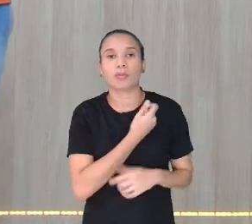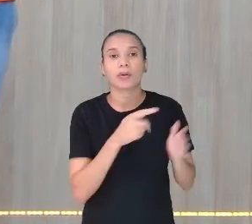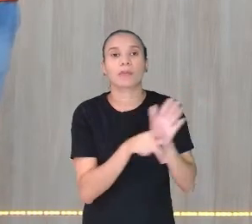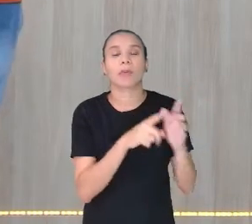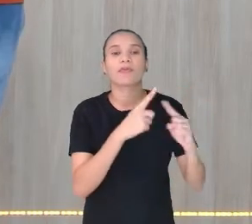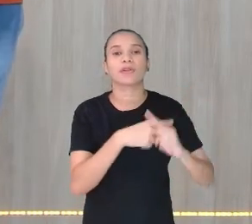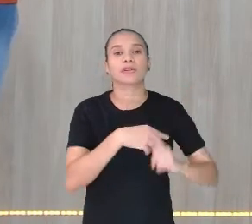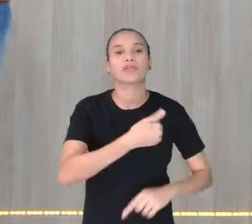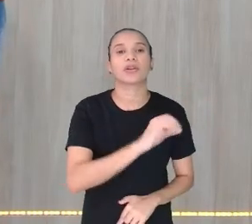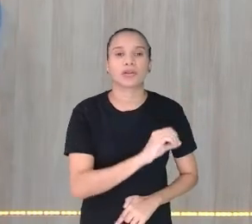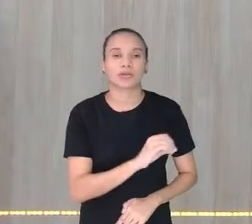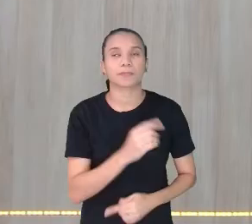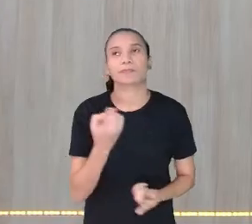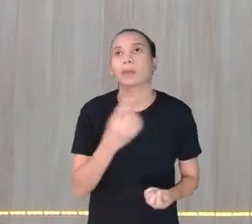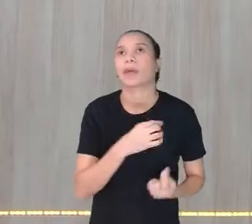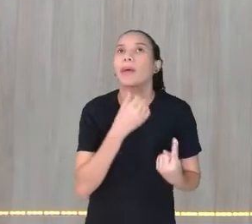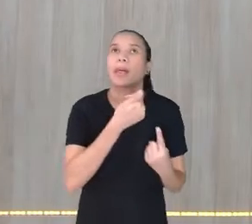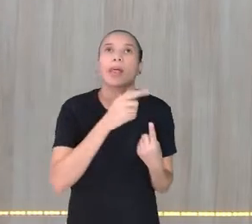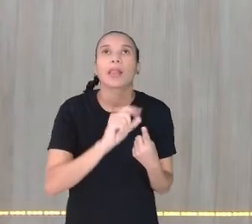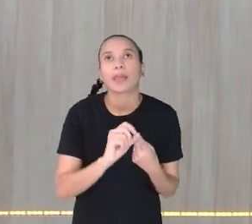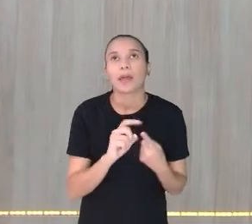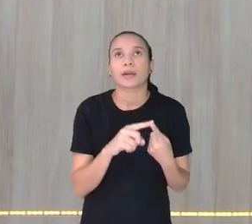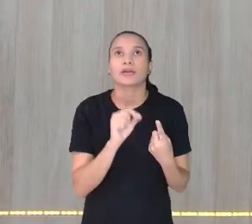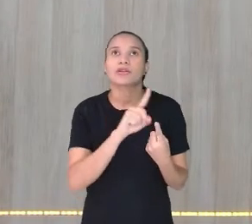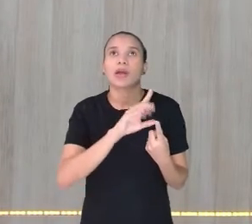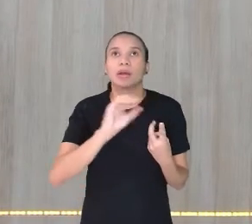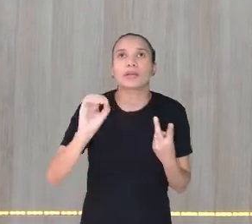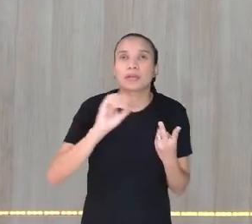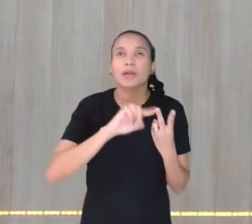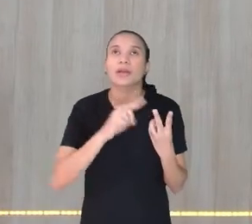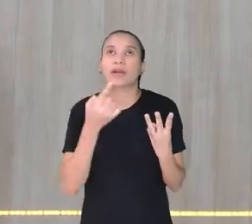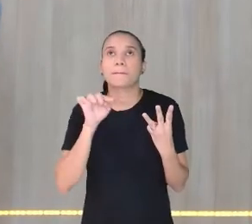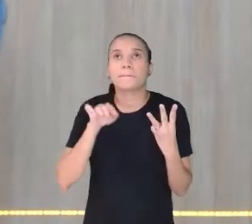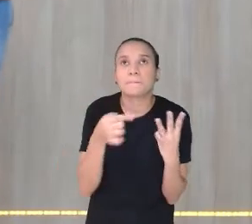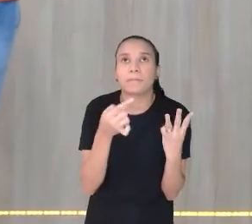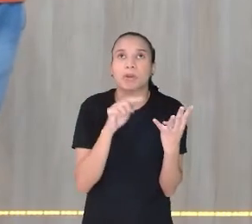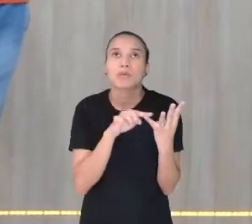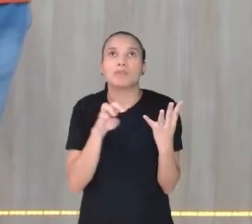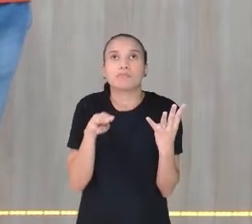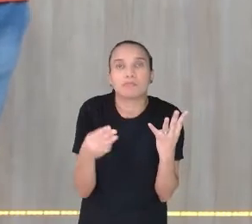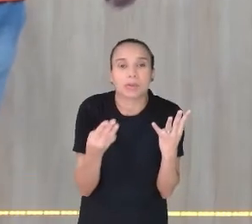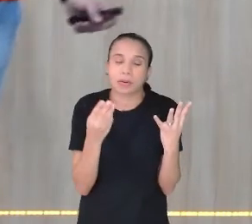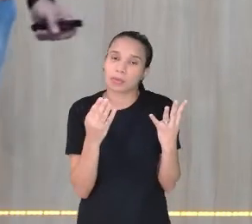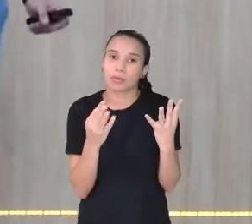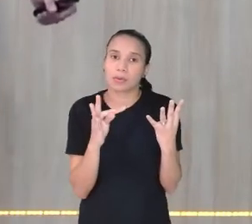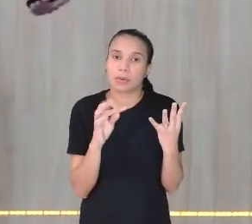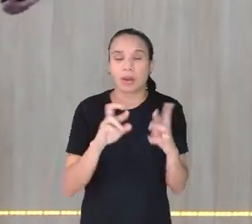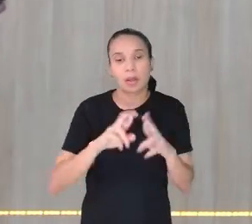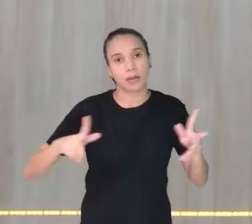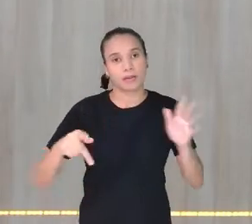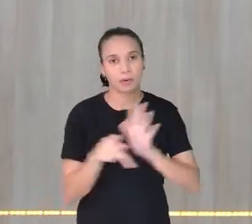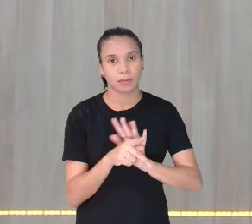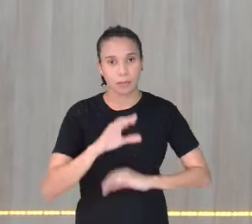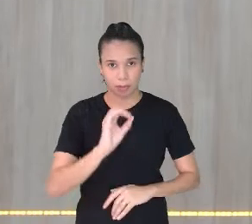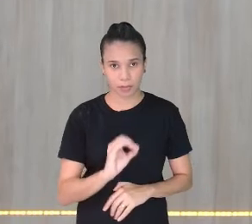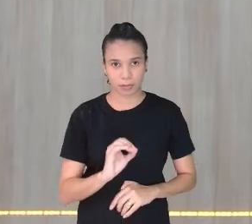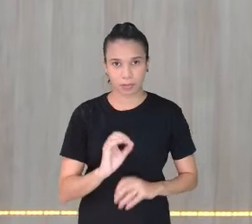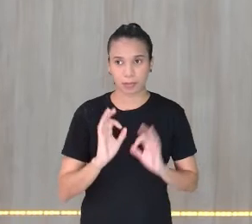Quais são os múltiplos de 10? 10, 100, 1000, beleza? Claro, diferente do zero,